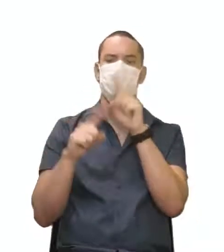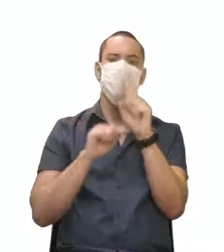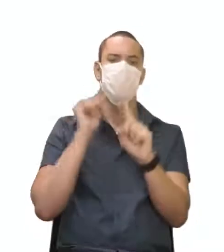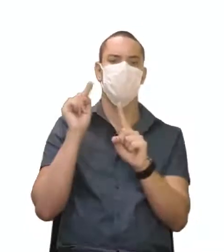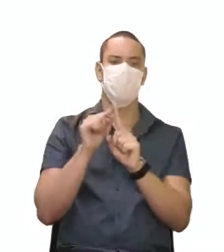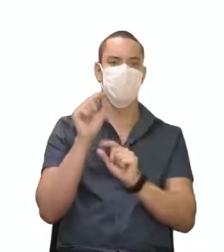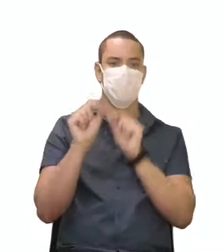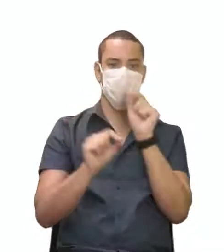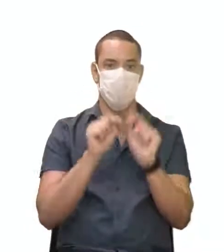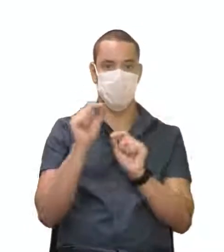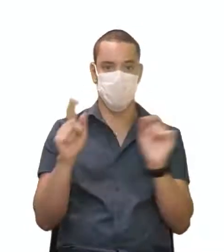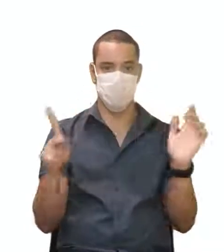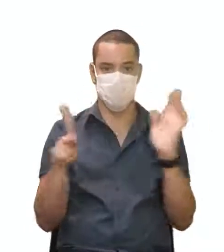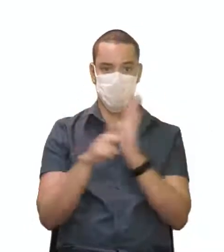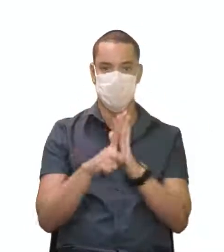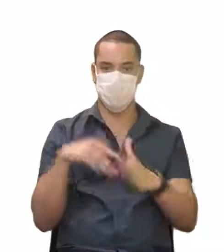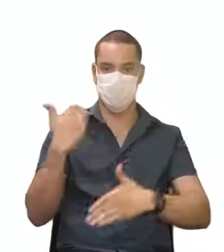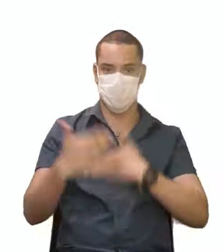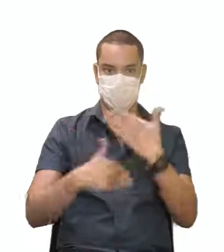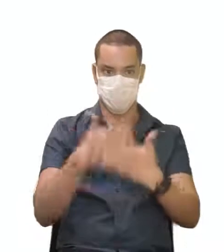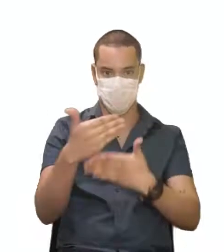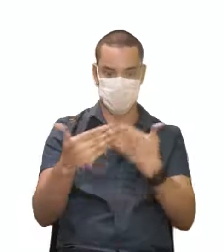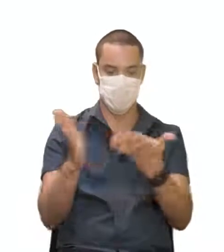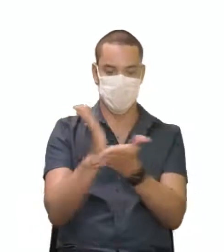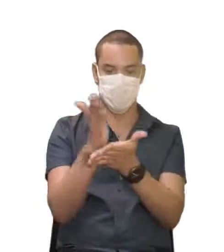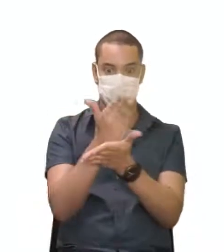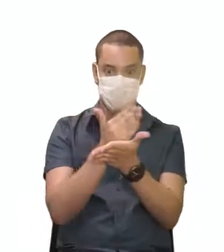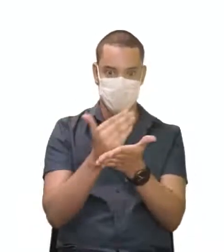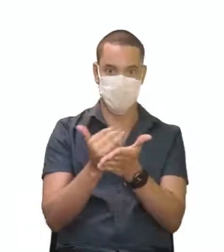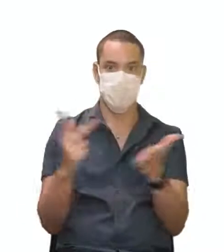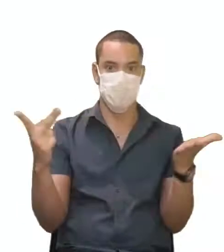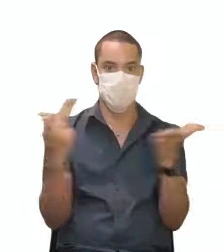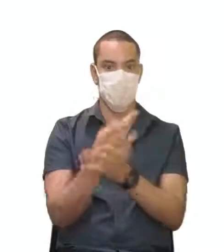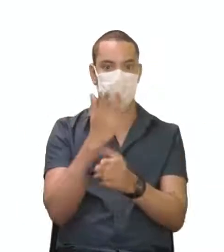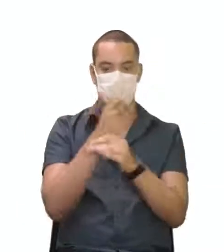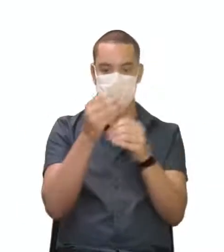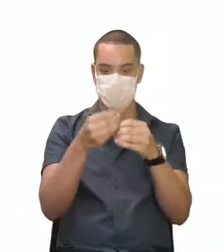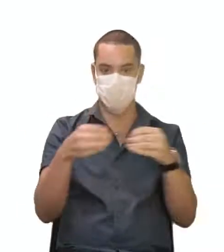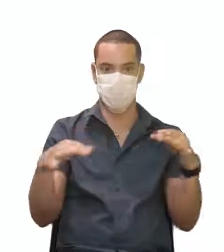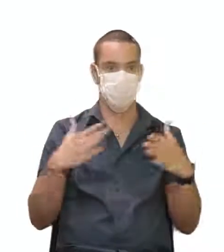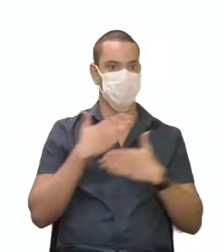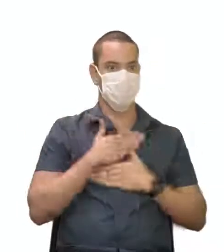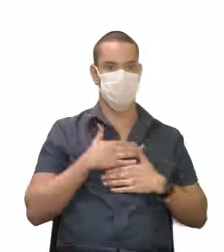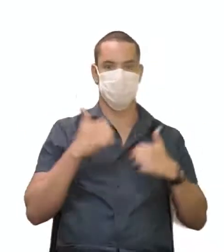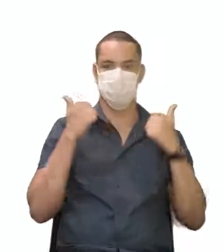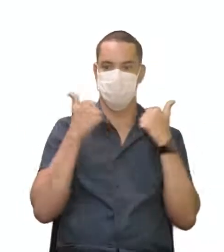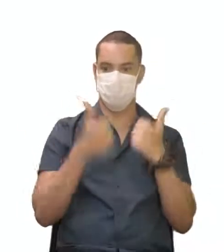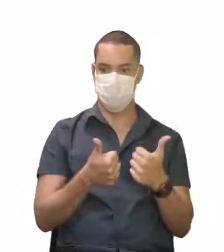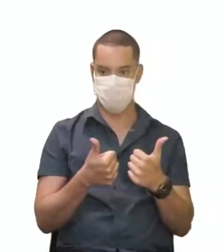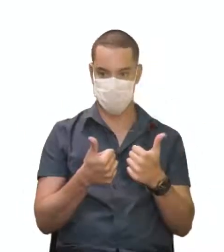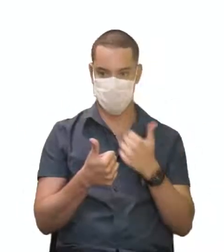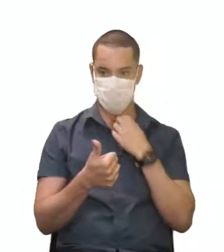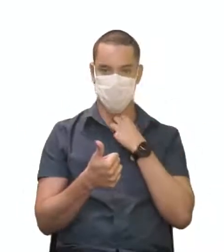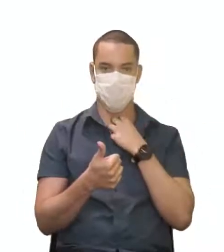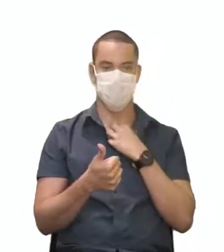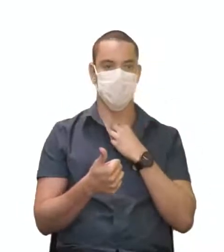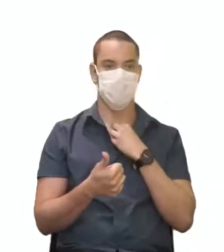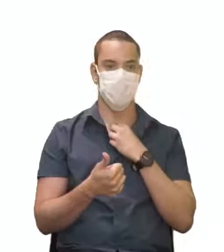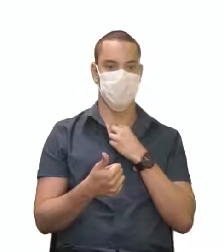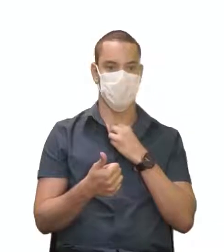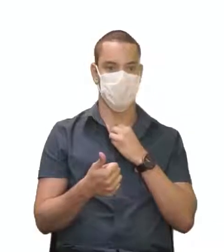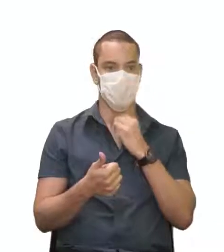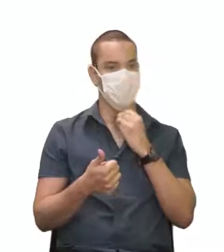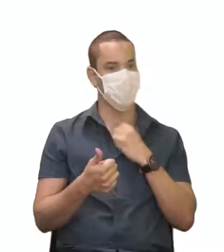prof? Para que o processo de divisão ocorra de forma satisfatória, tá bom?